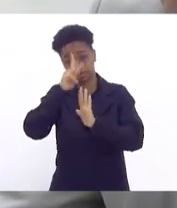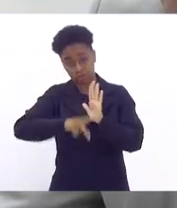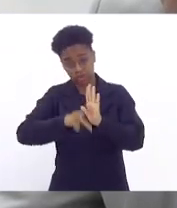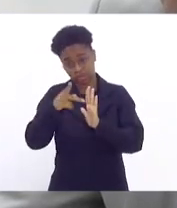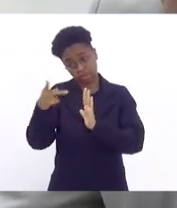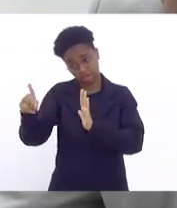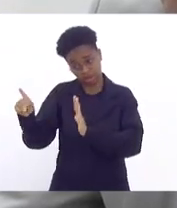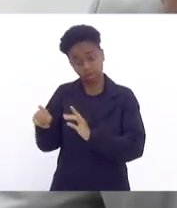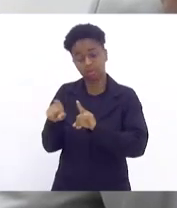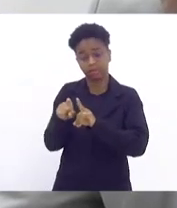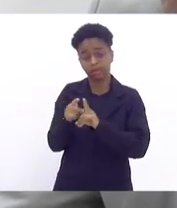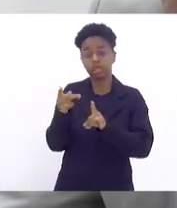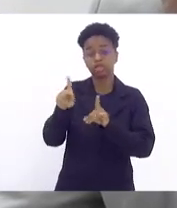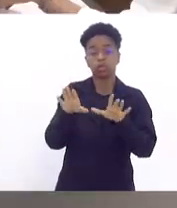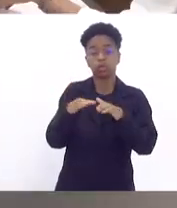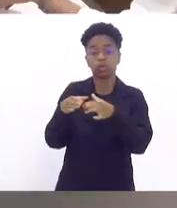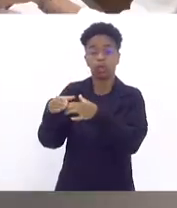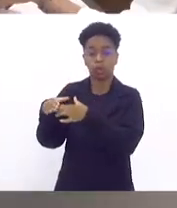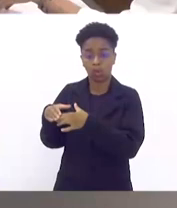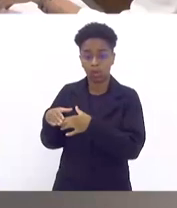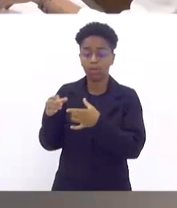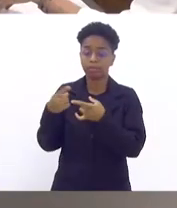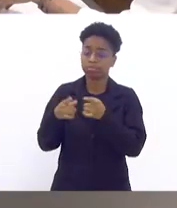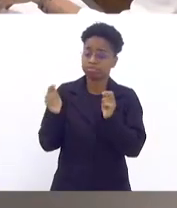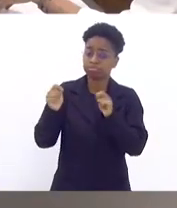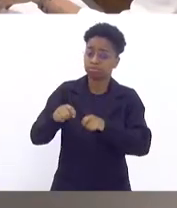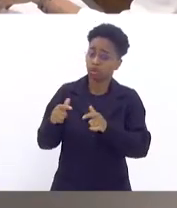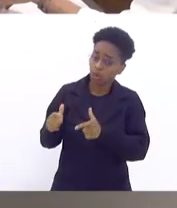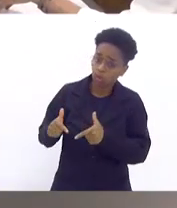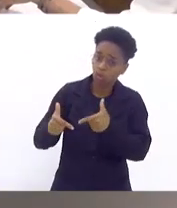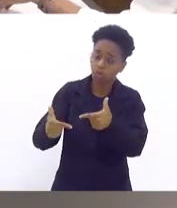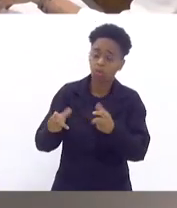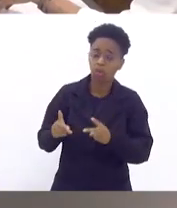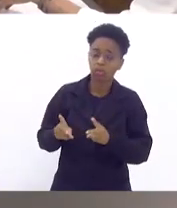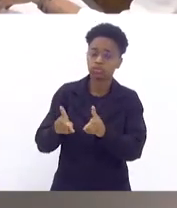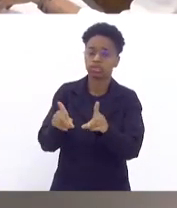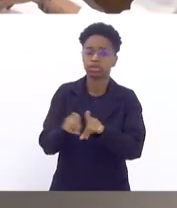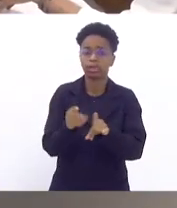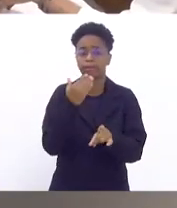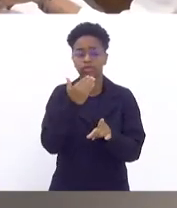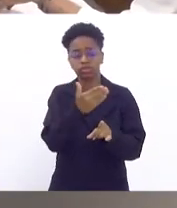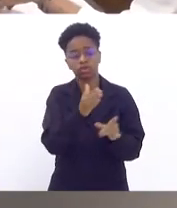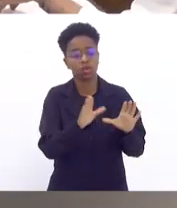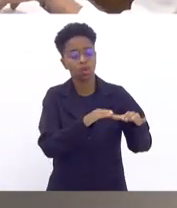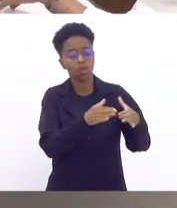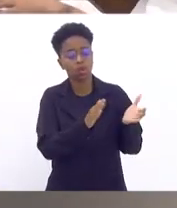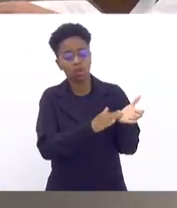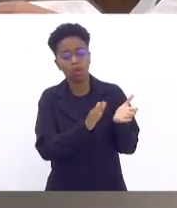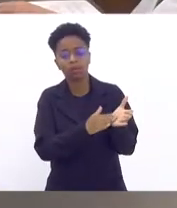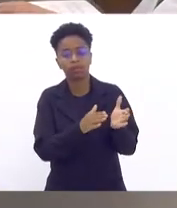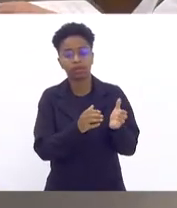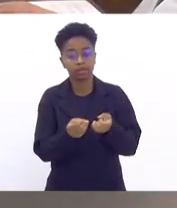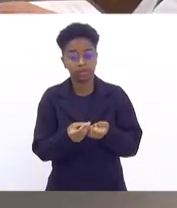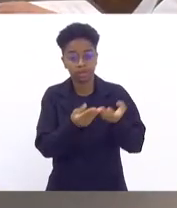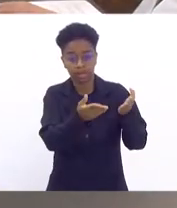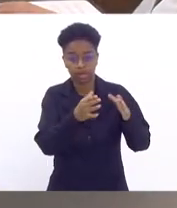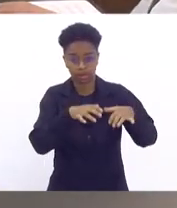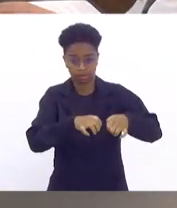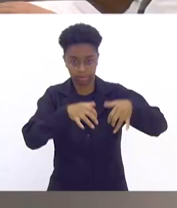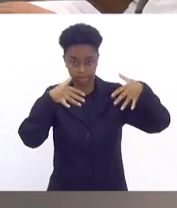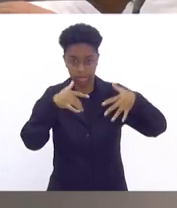eventualmente das suas bancadas para que a gente possa dar celeridade aqui cobrar a comissão temática lá para que leve a plenário eu fiz uma uma